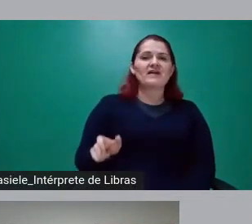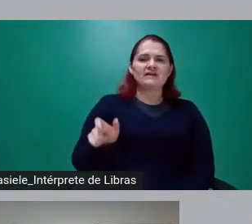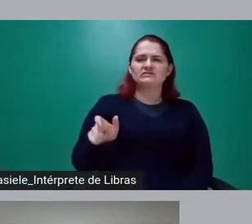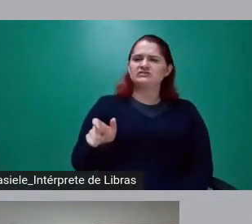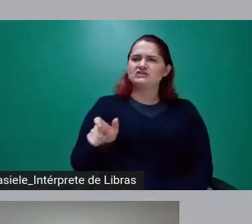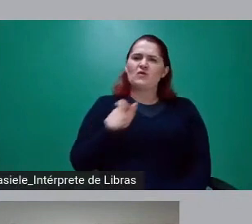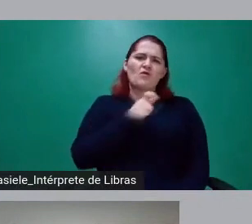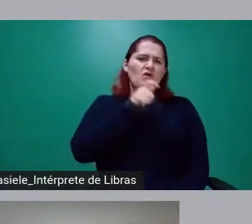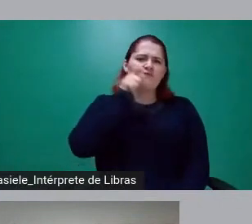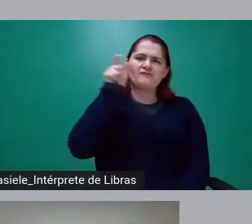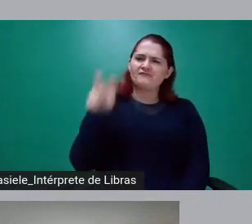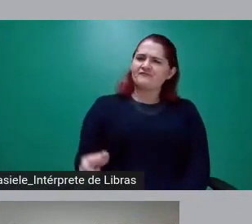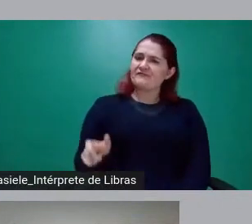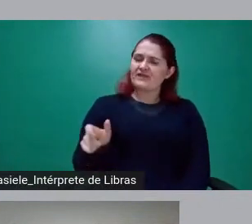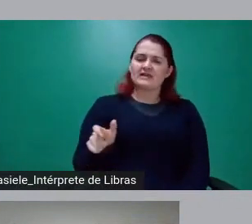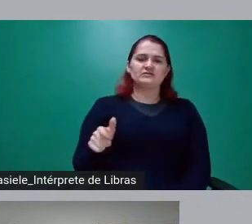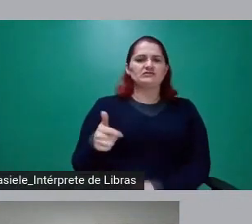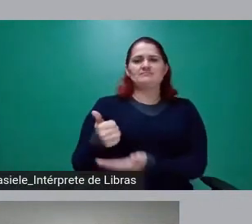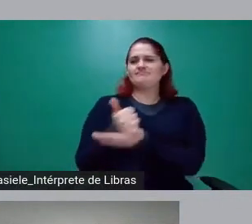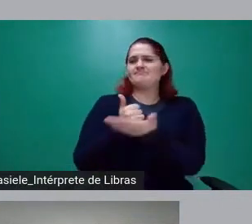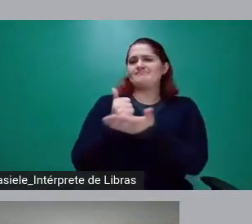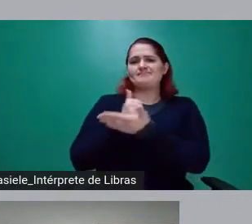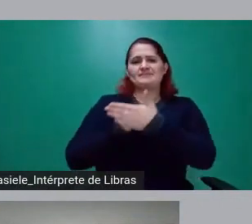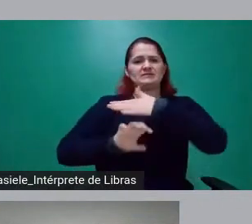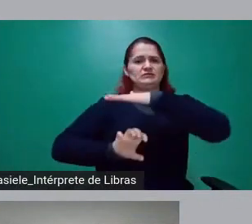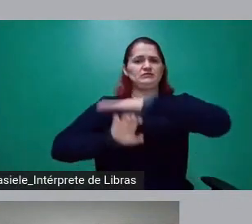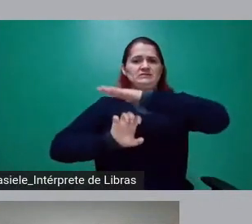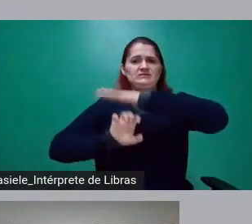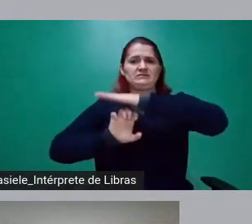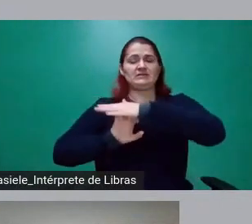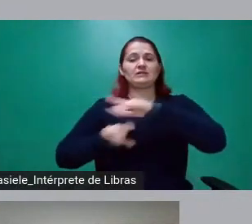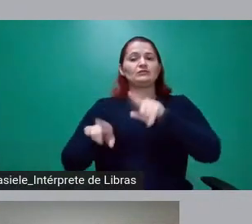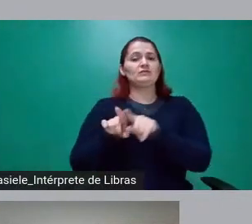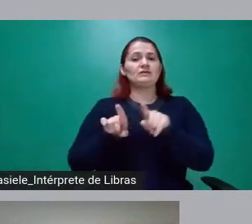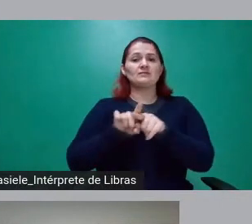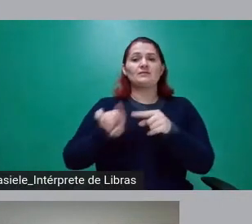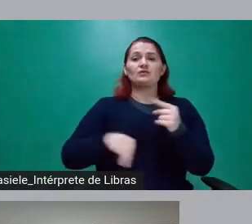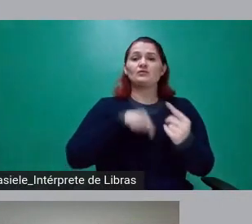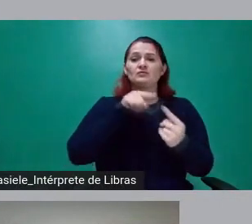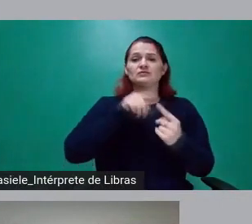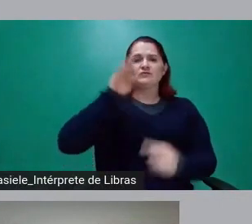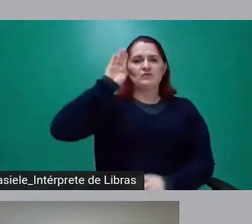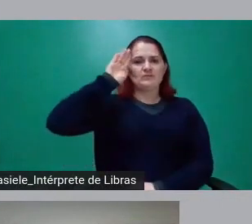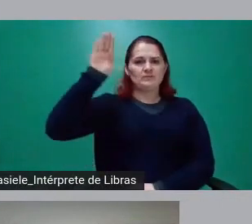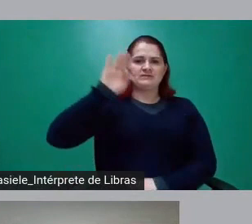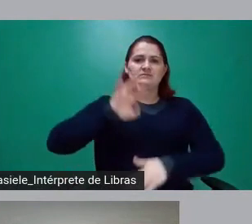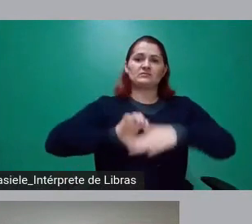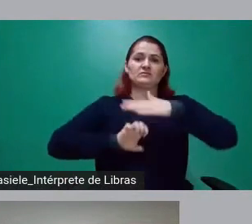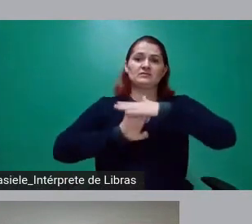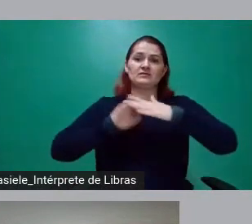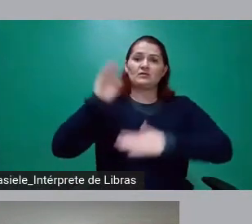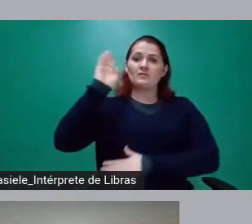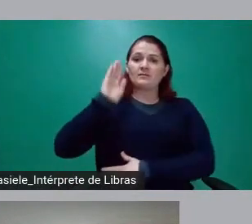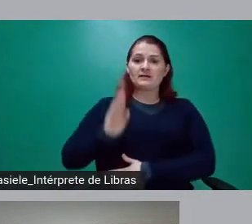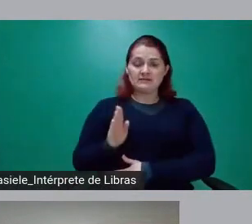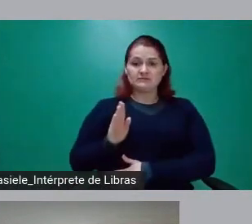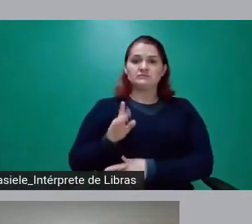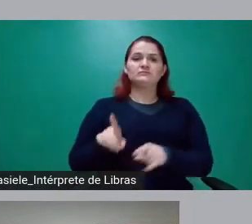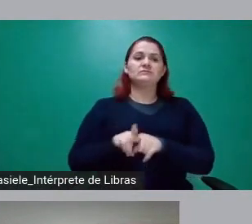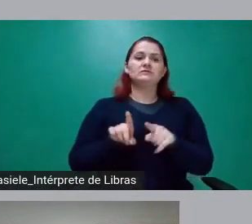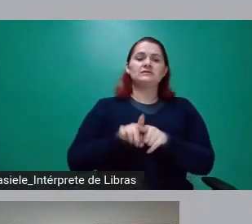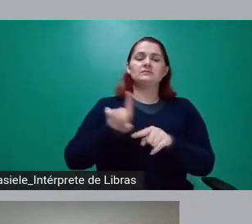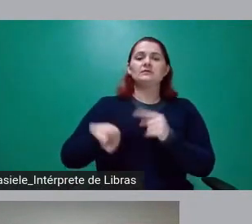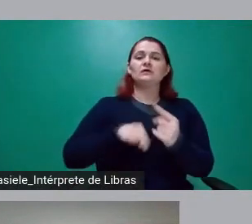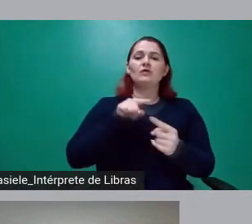categoricamente os fundamentos do Estado e os objetivos fundamentais do Estado brasileiro, os objetivos da